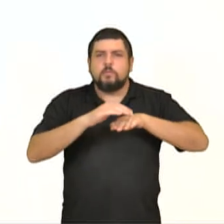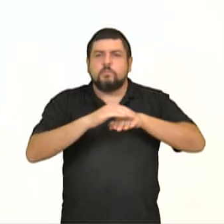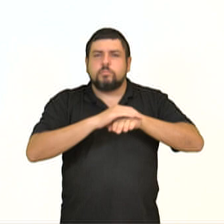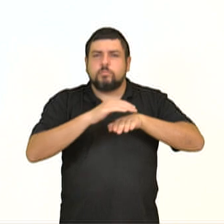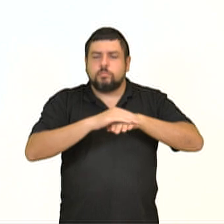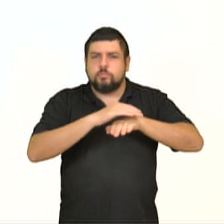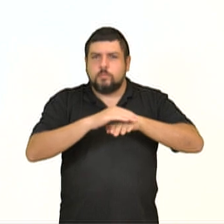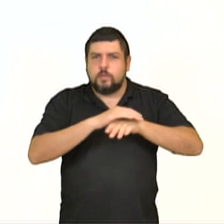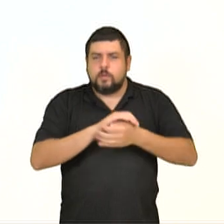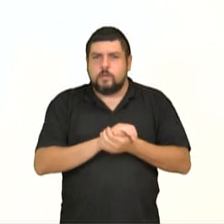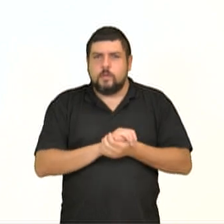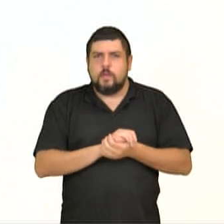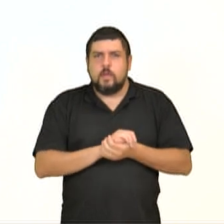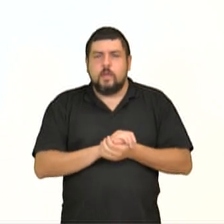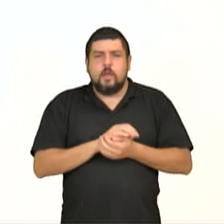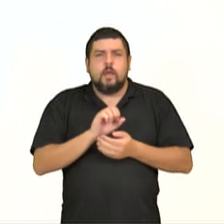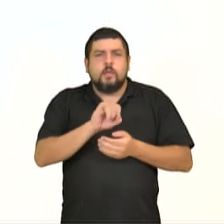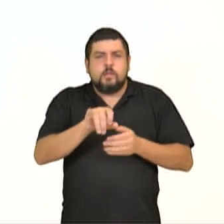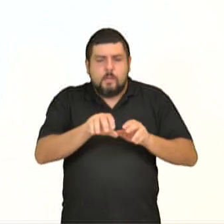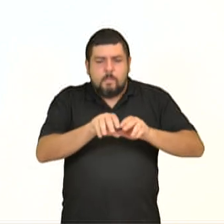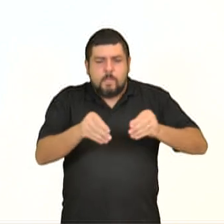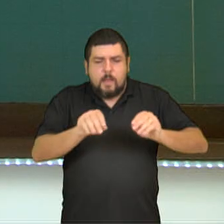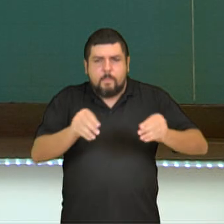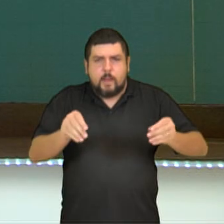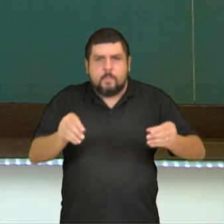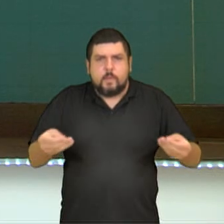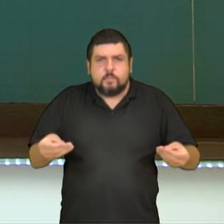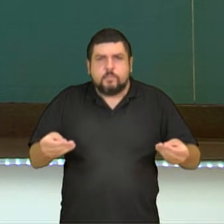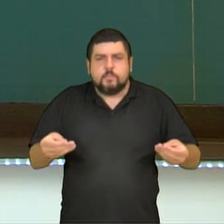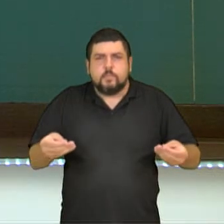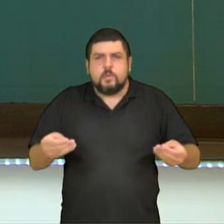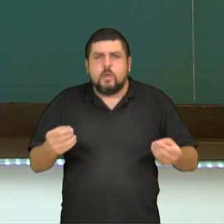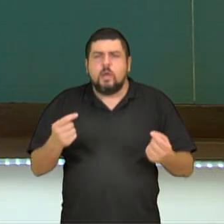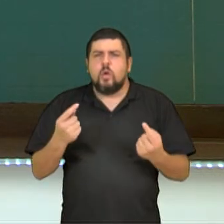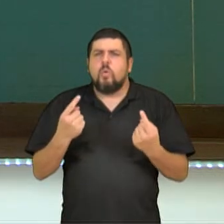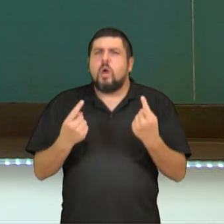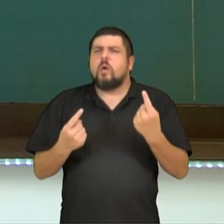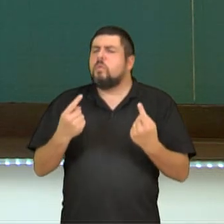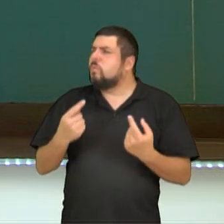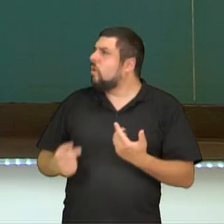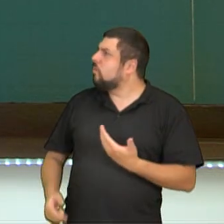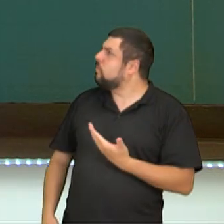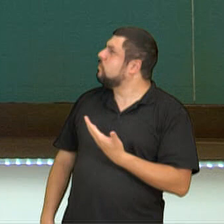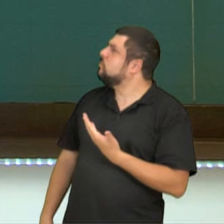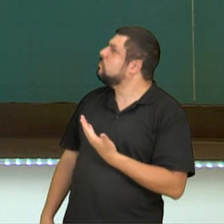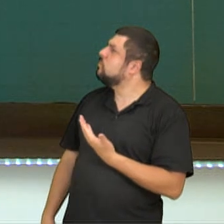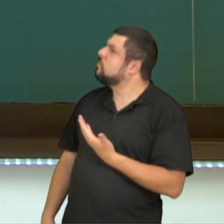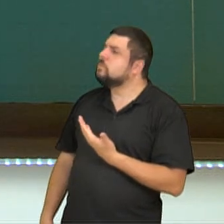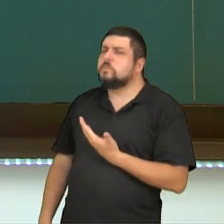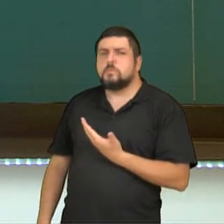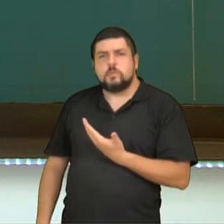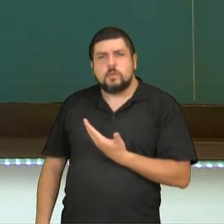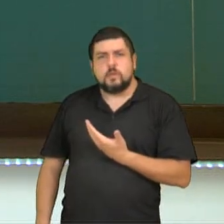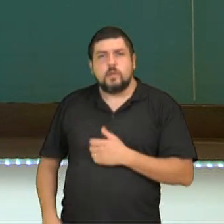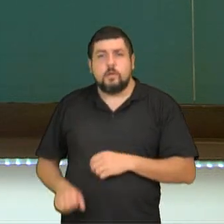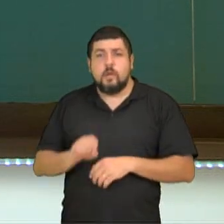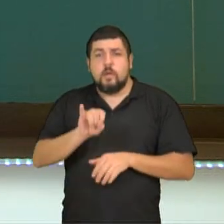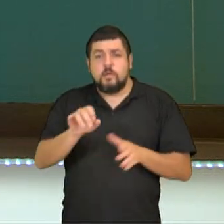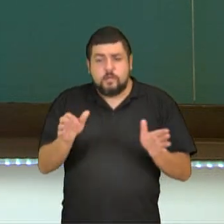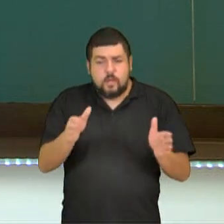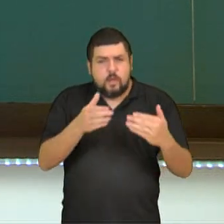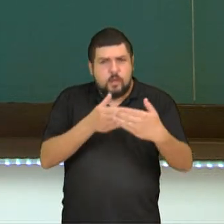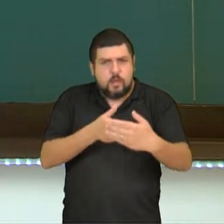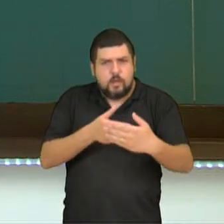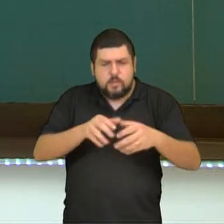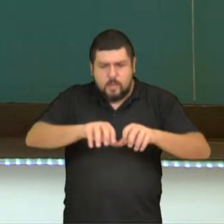Então, pensa lá na caixa de sapato. Temos qual forma? Considera a tampa, tá bom? Qual dessas formas? Se eu desmontar a